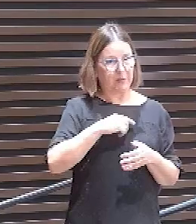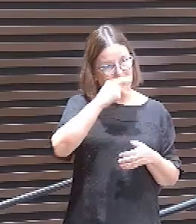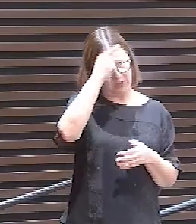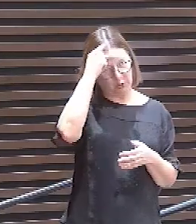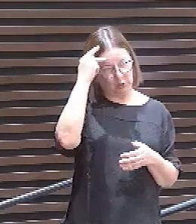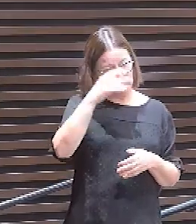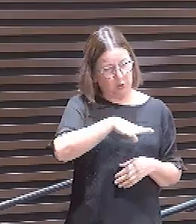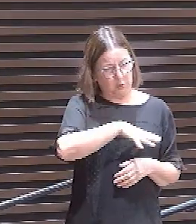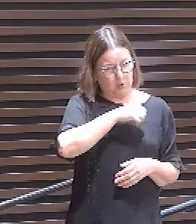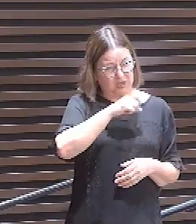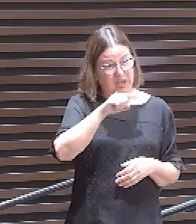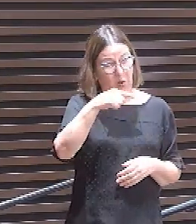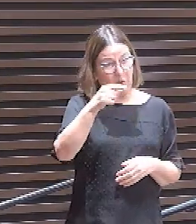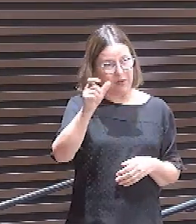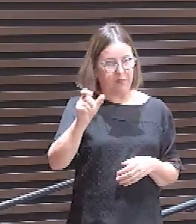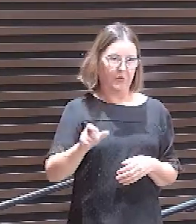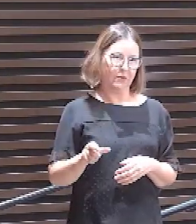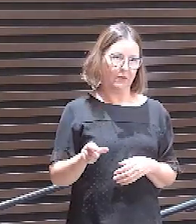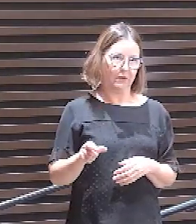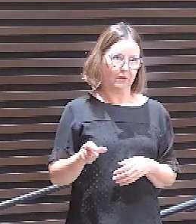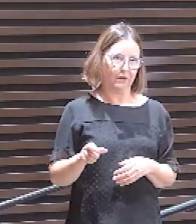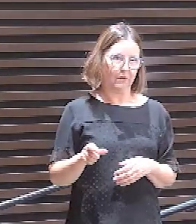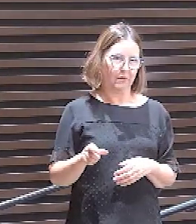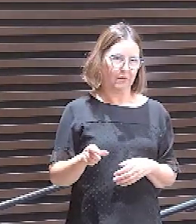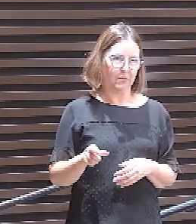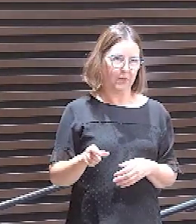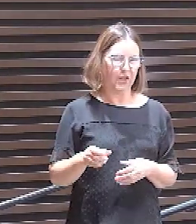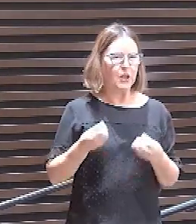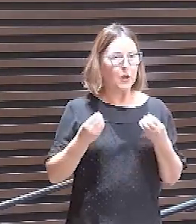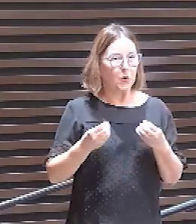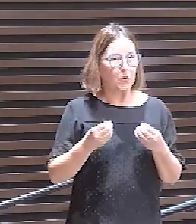E você quer andar com Deus assim?